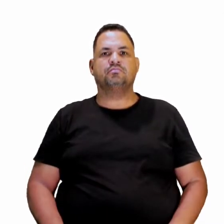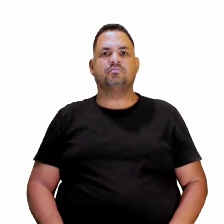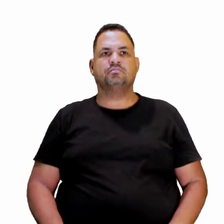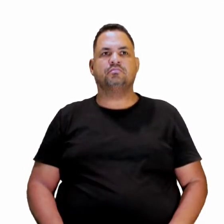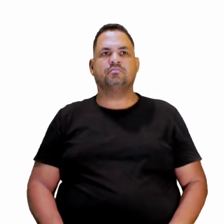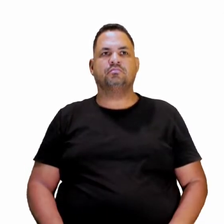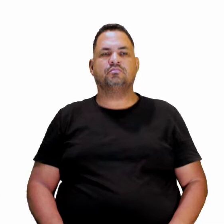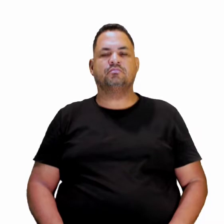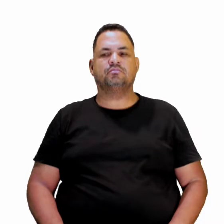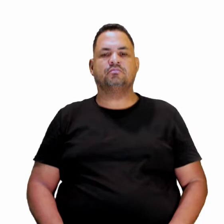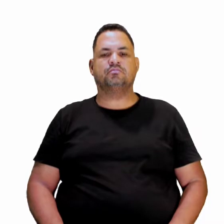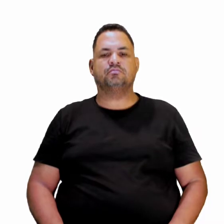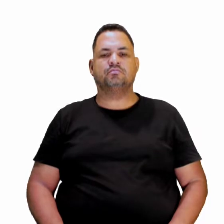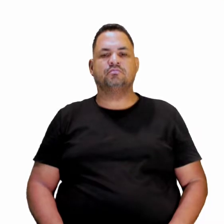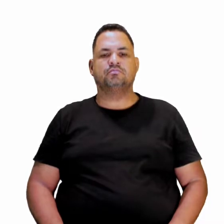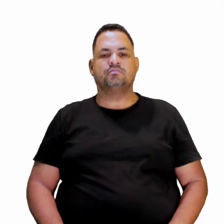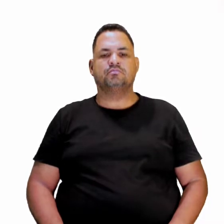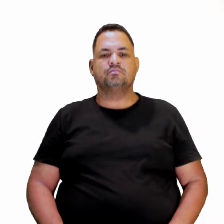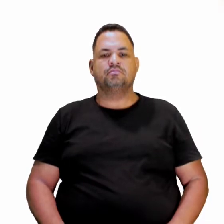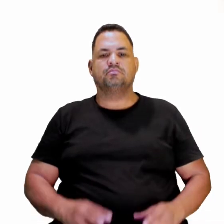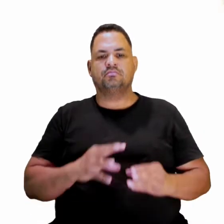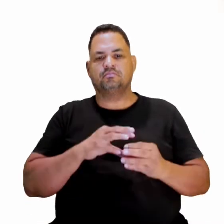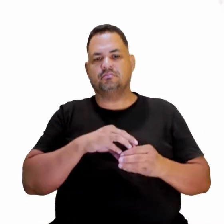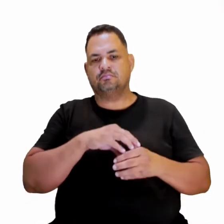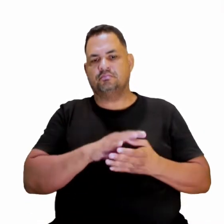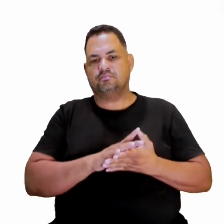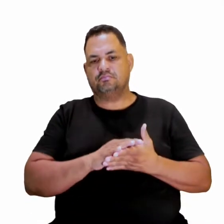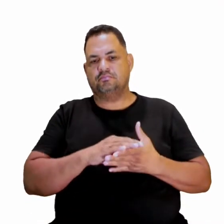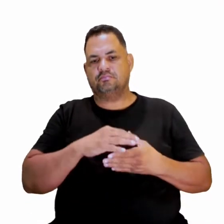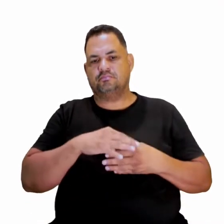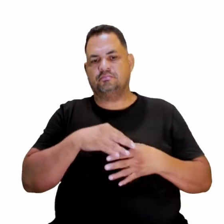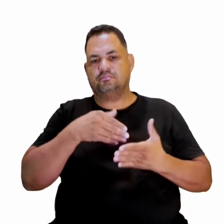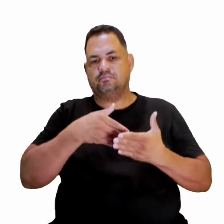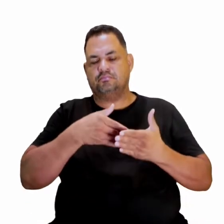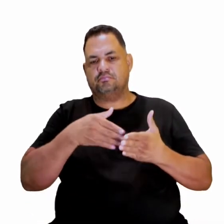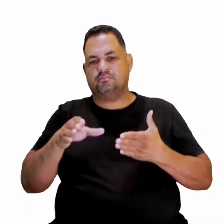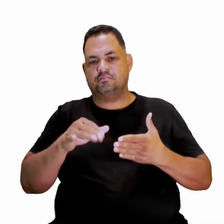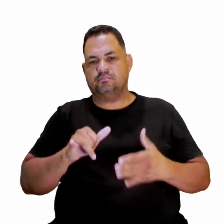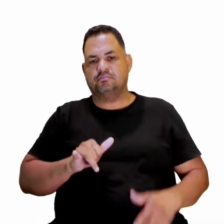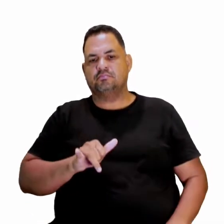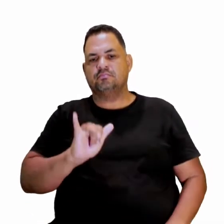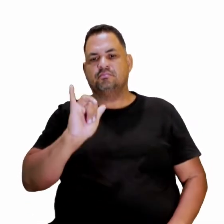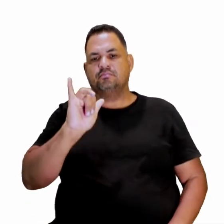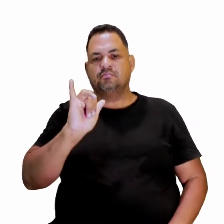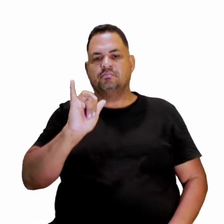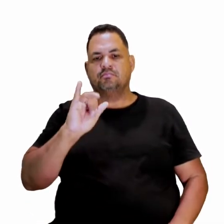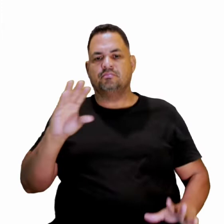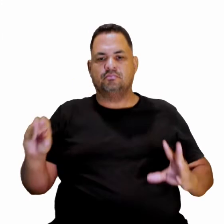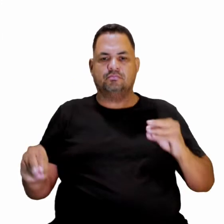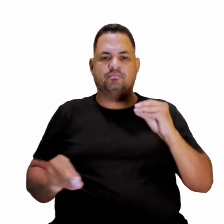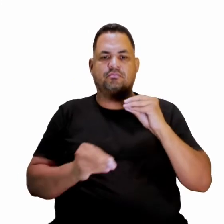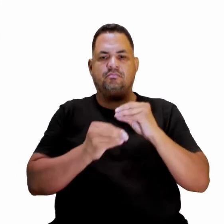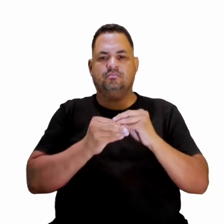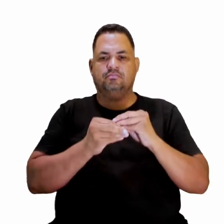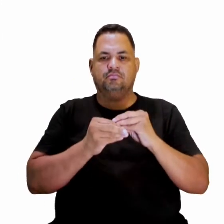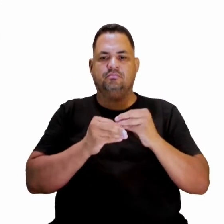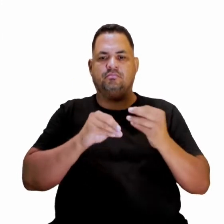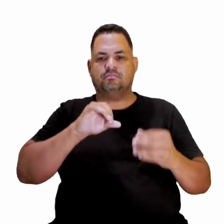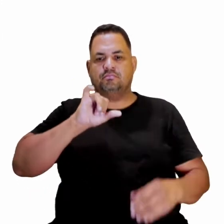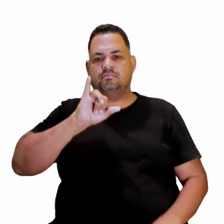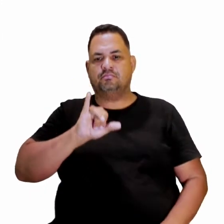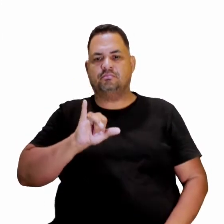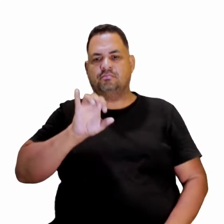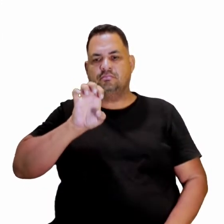consoante. Você vai retirar o Y, você retira esse Y e acrescenta